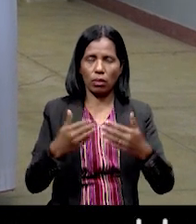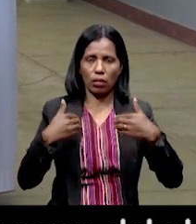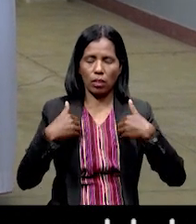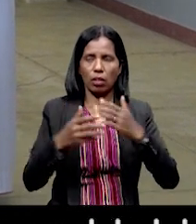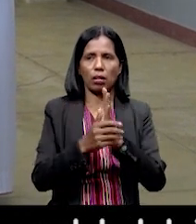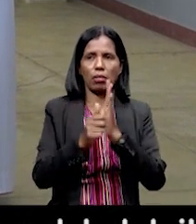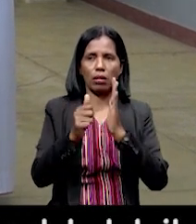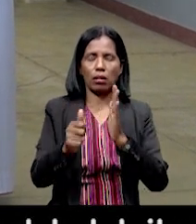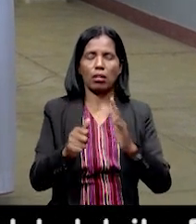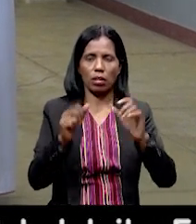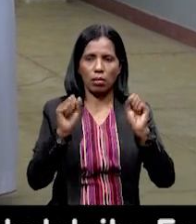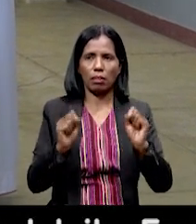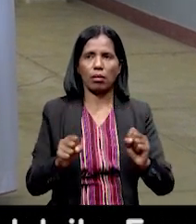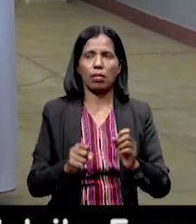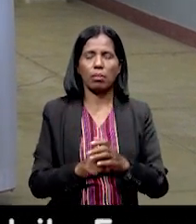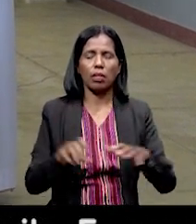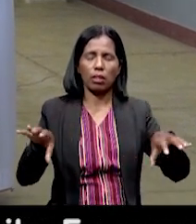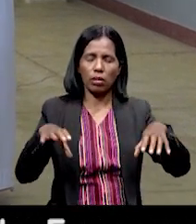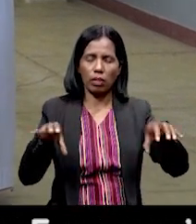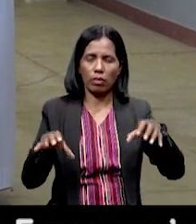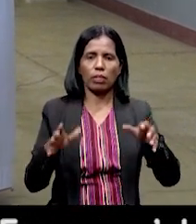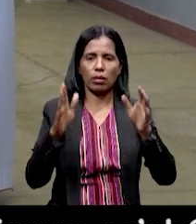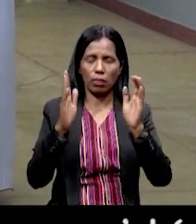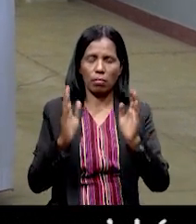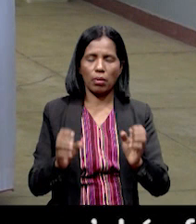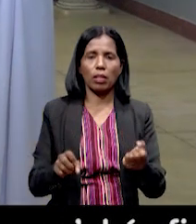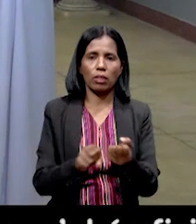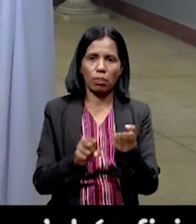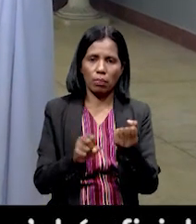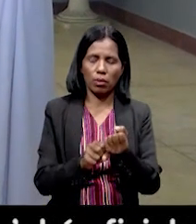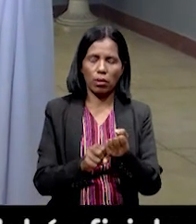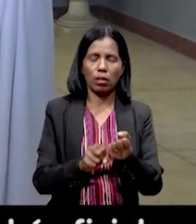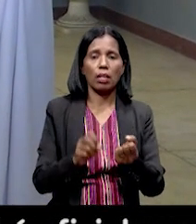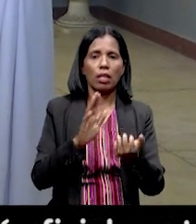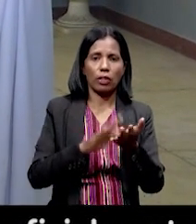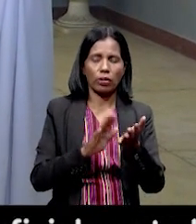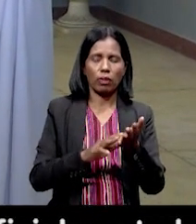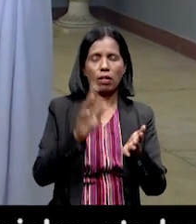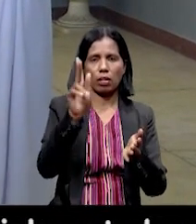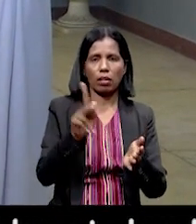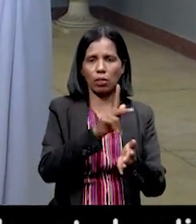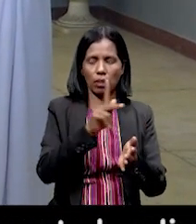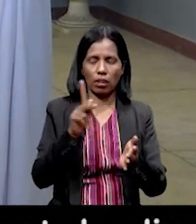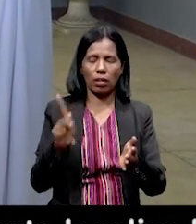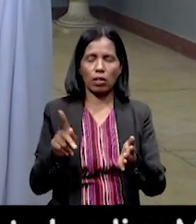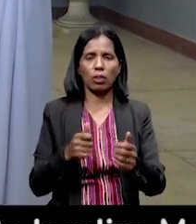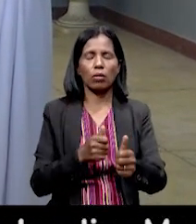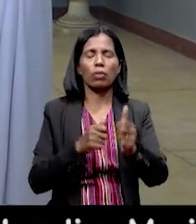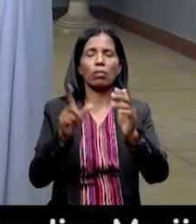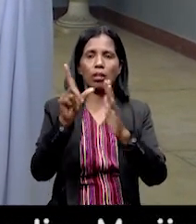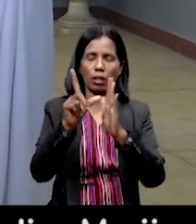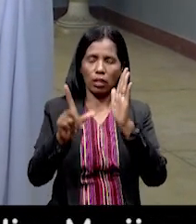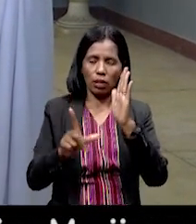ter disponibilidade para trabalhar em conformidade com as funções estabelecidas na Lei do Ensino Superior,